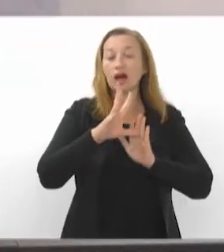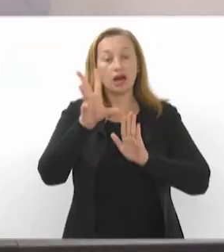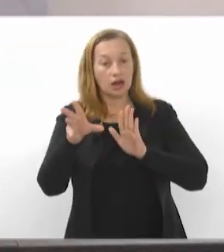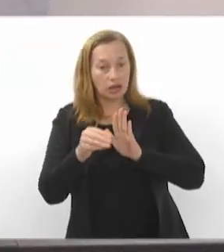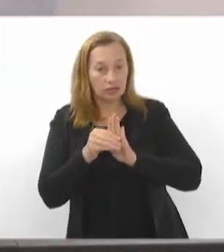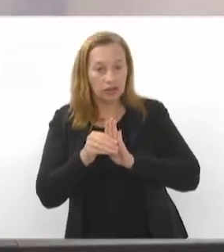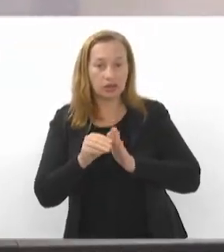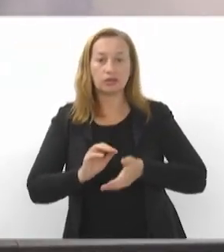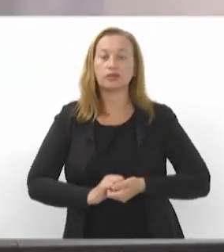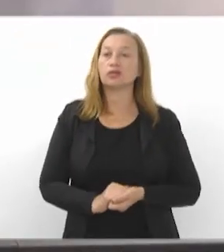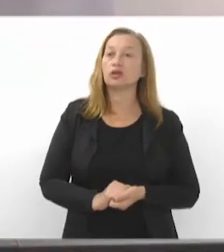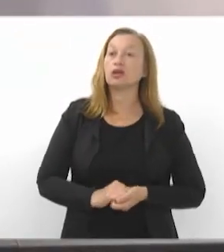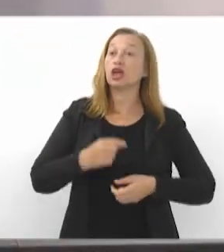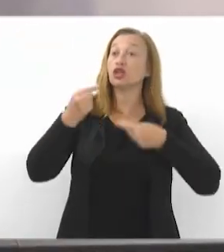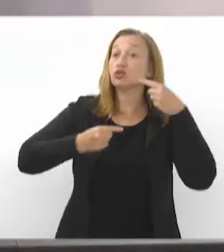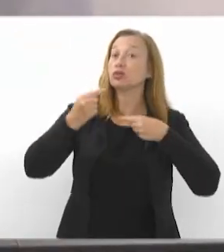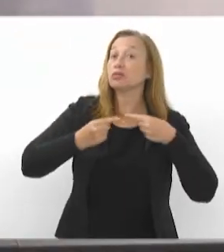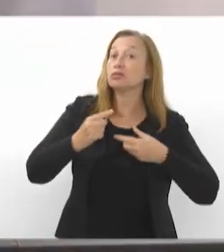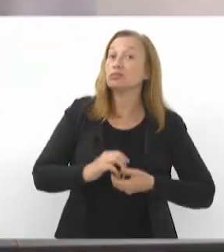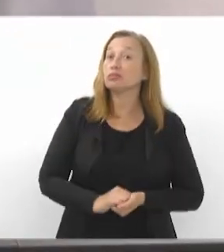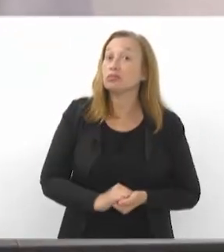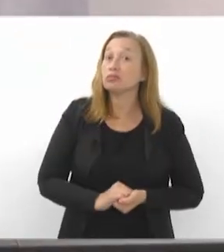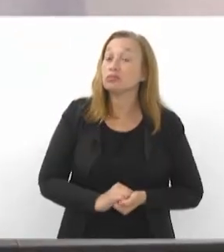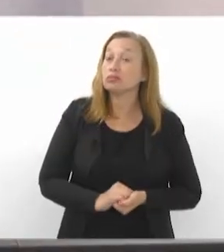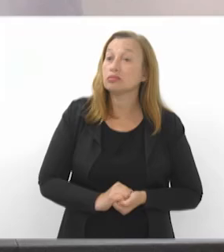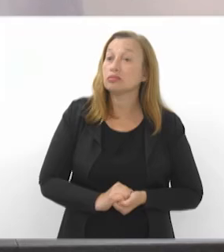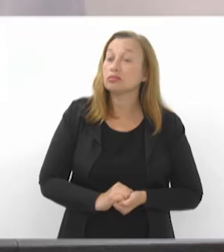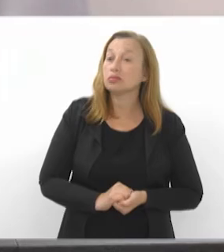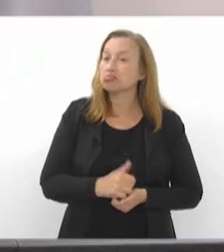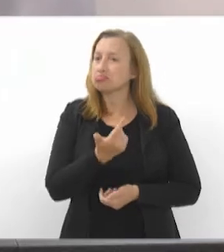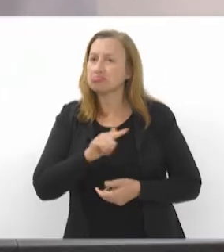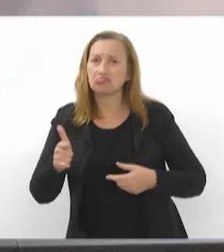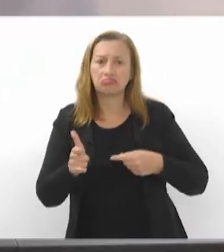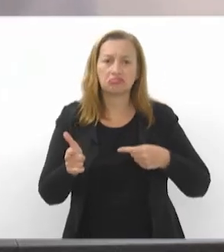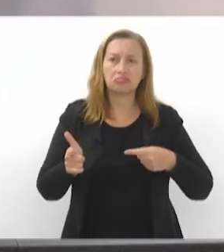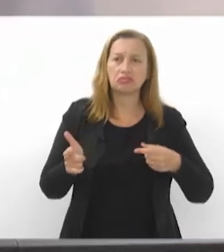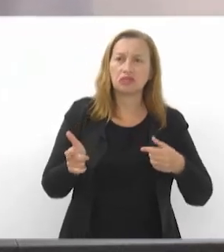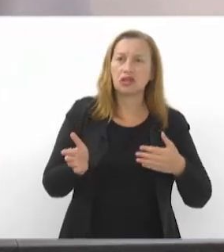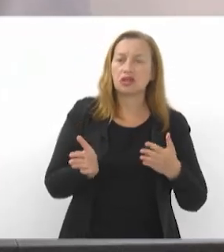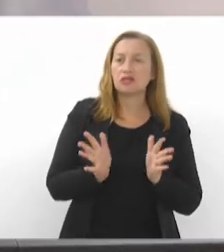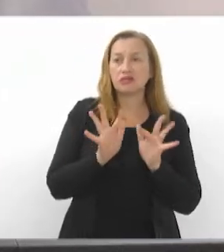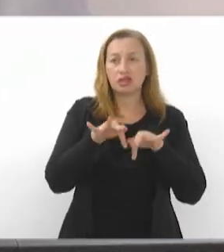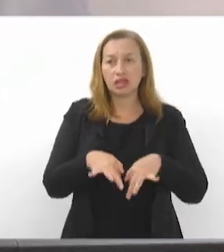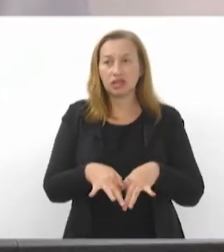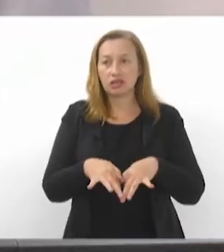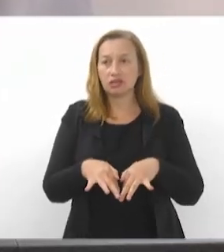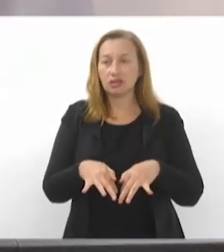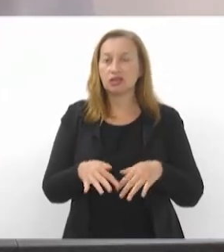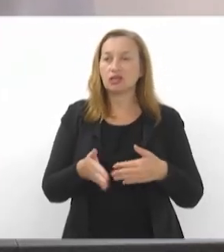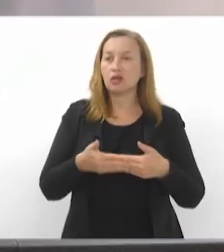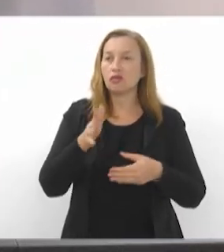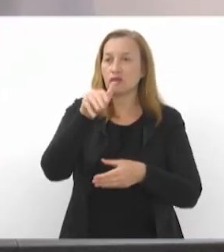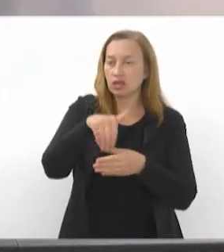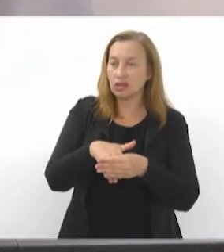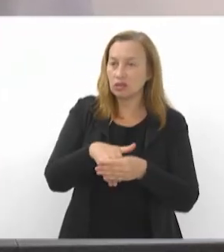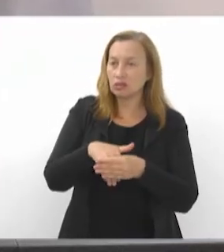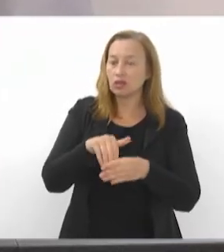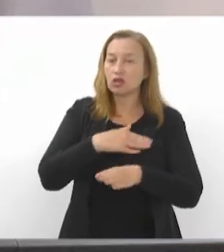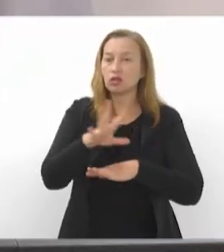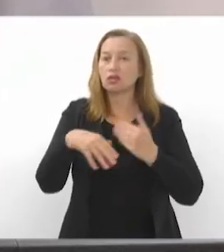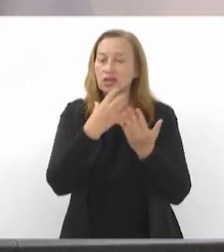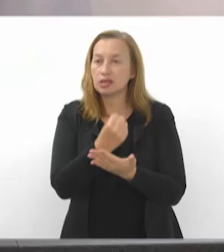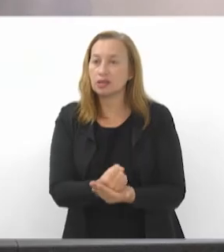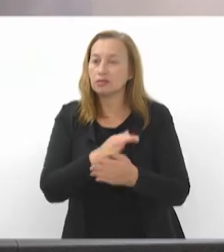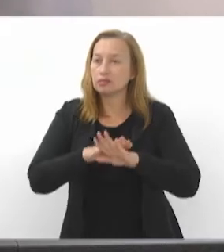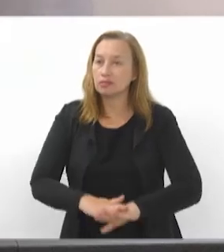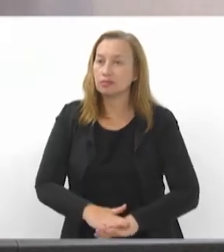emenda. Em discussão. Não havendo quem queira discutir, encerrada a discussão, em votação, senhores que